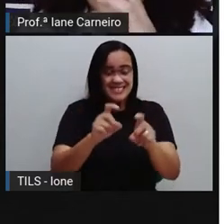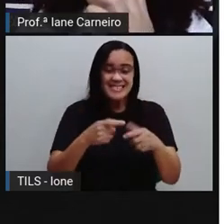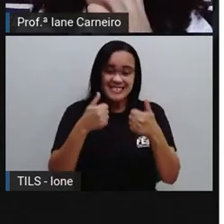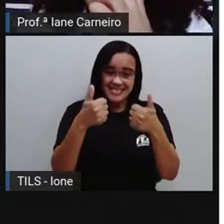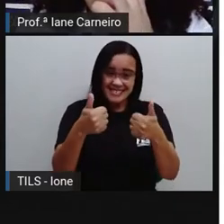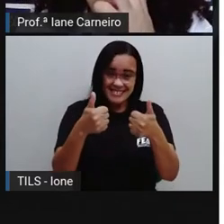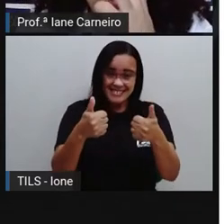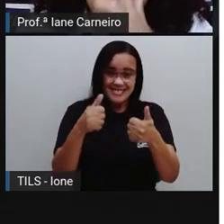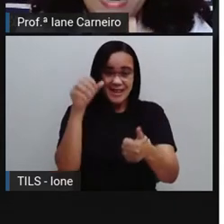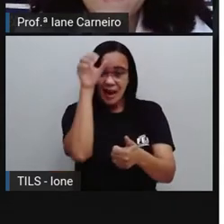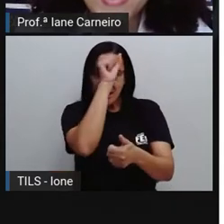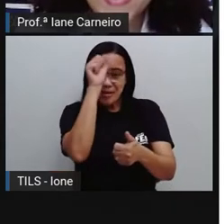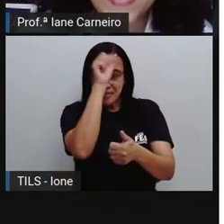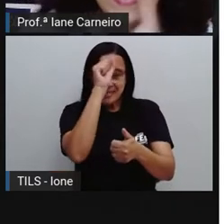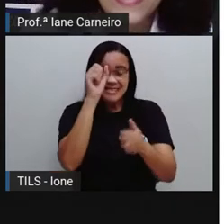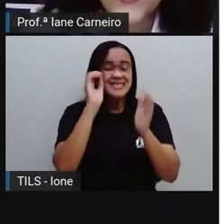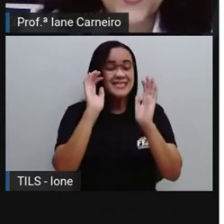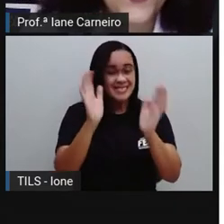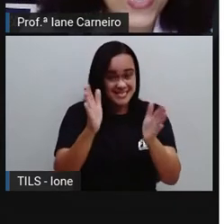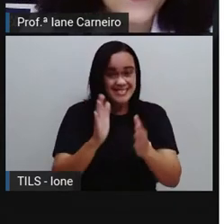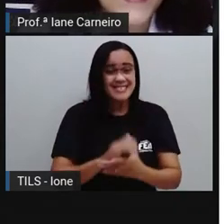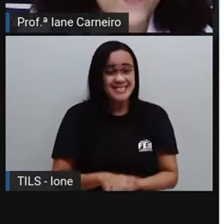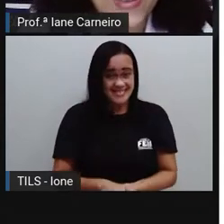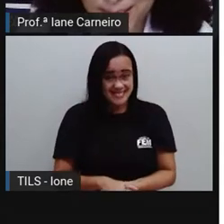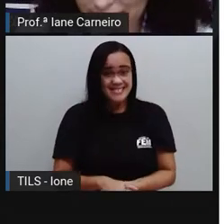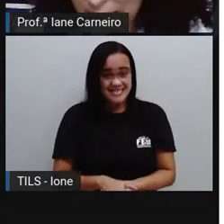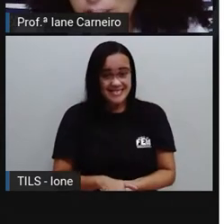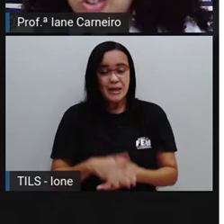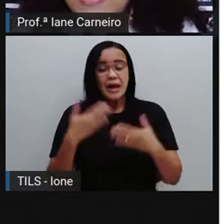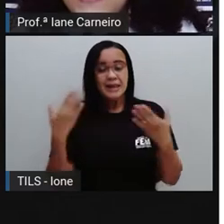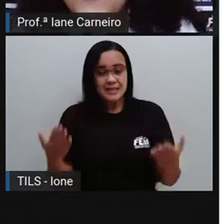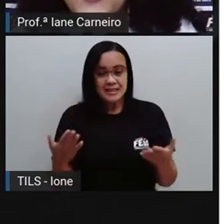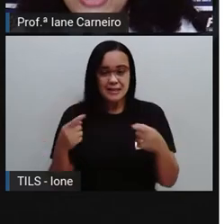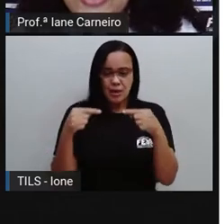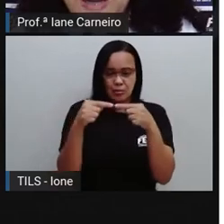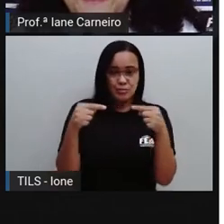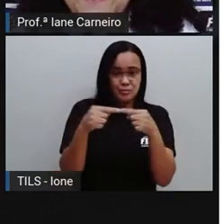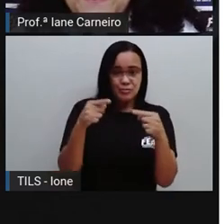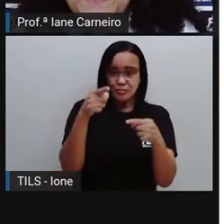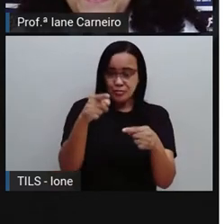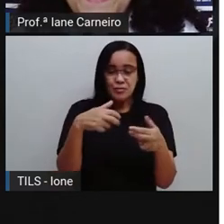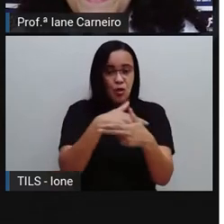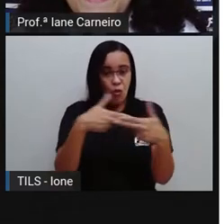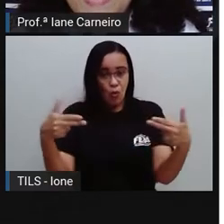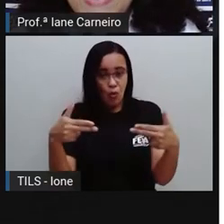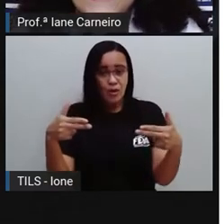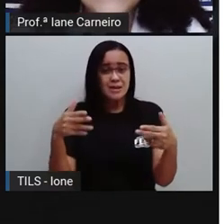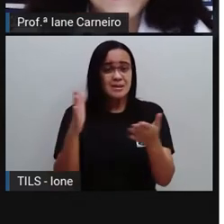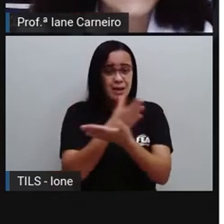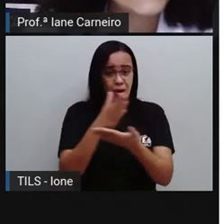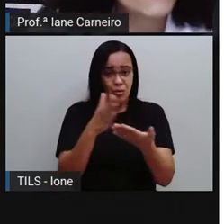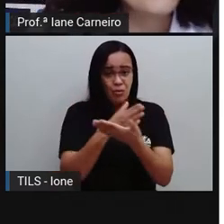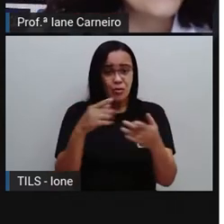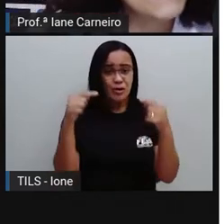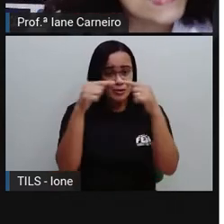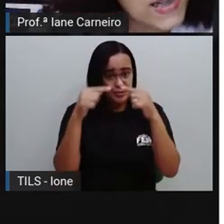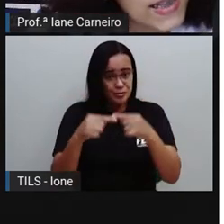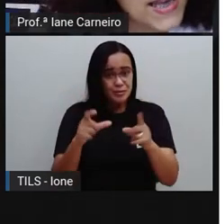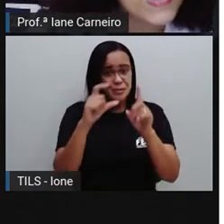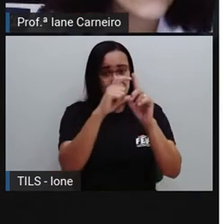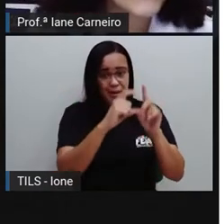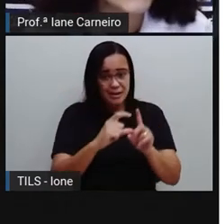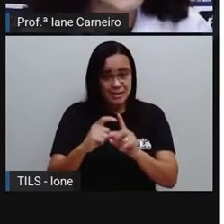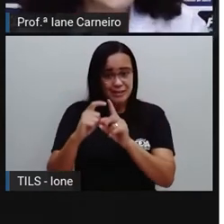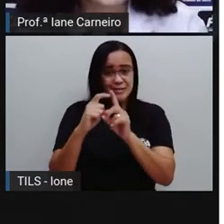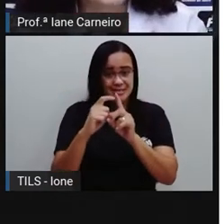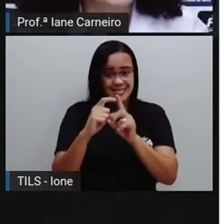Então aqui estão as palavras os objetos né com a letra C que a gente vai escrever já já Oi e aí ela traz também